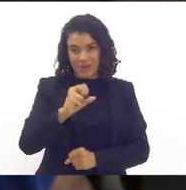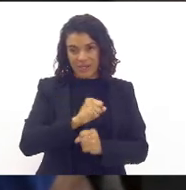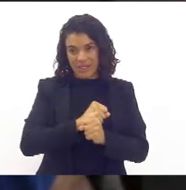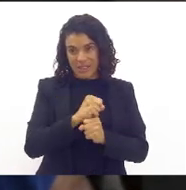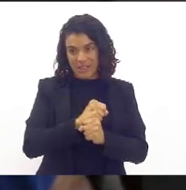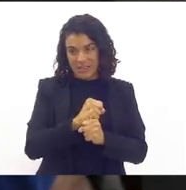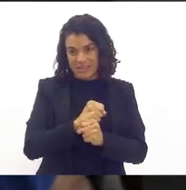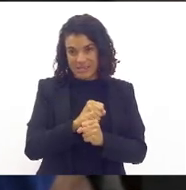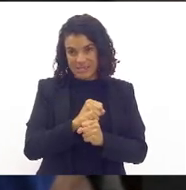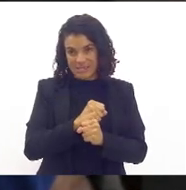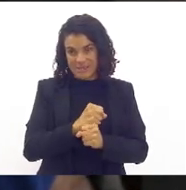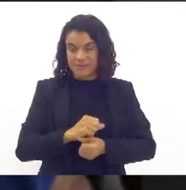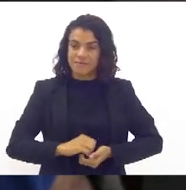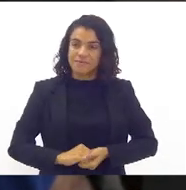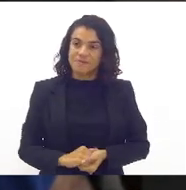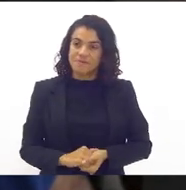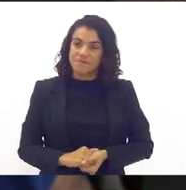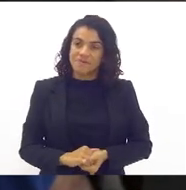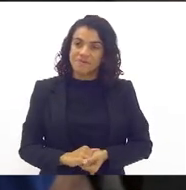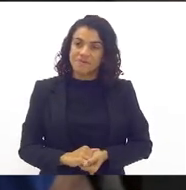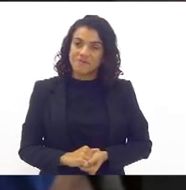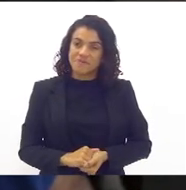anos. Então,